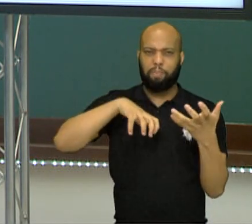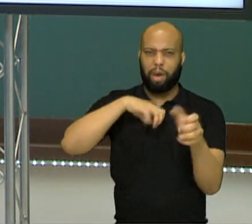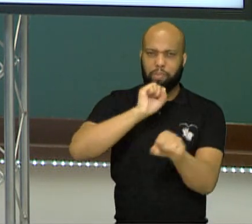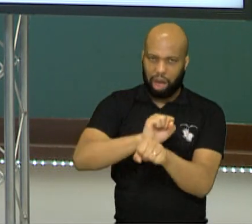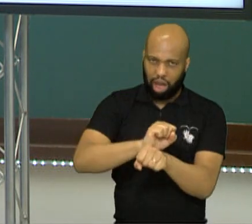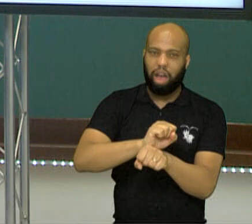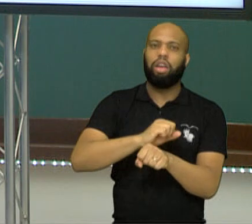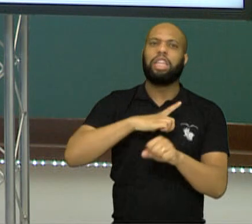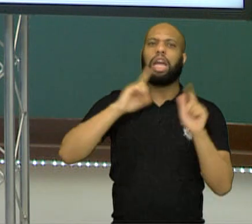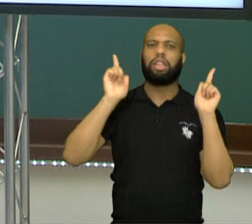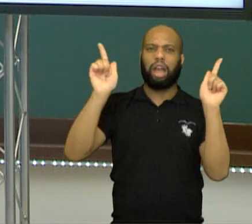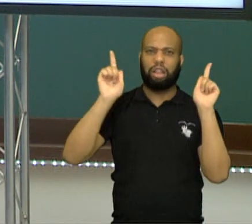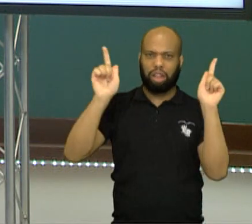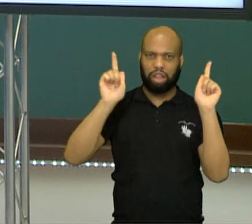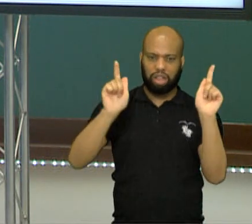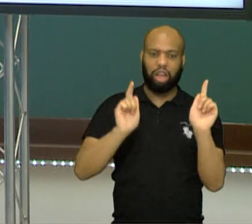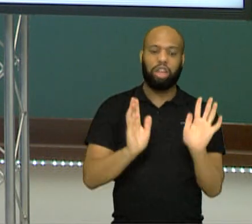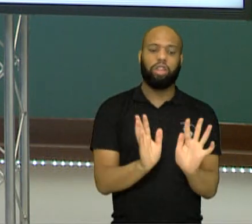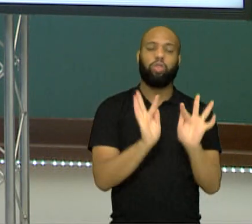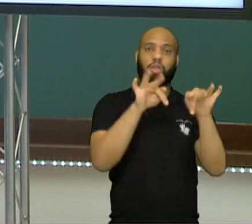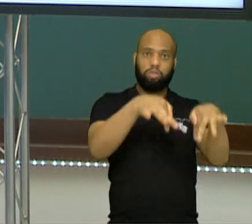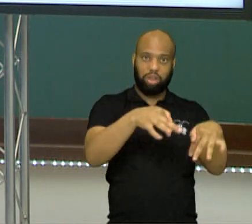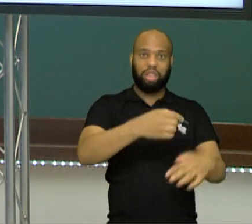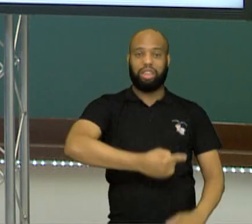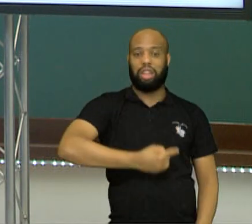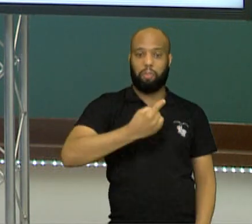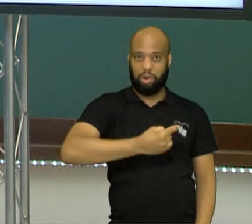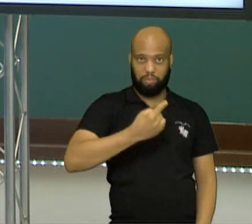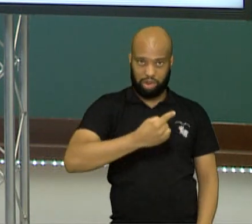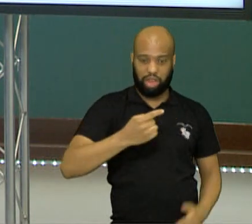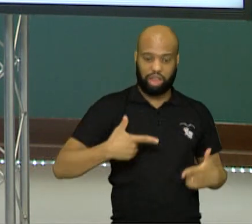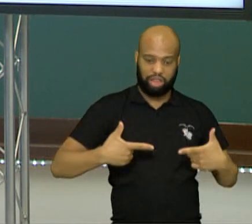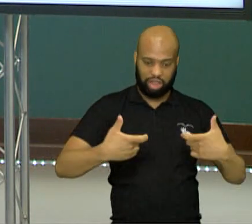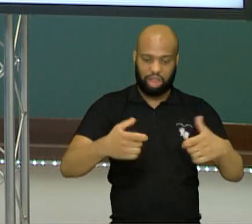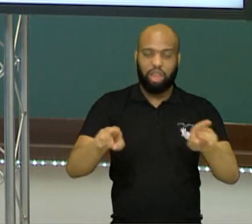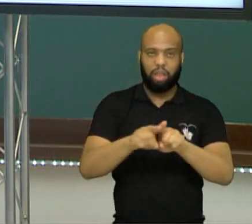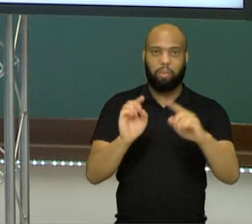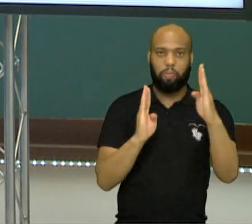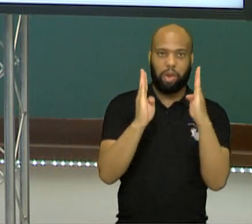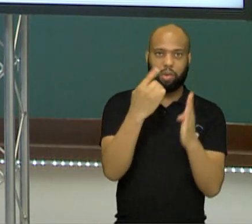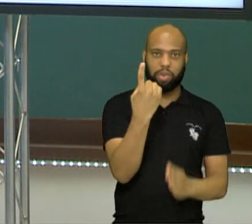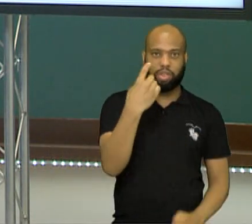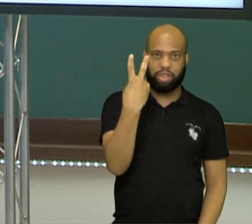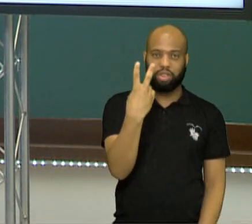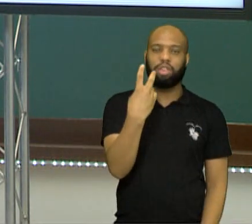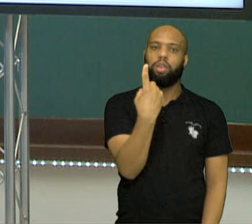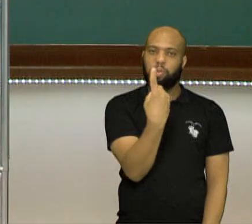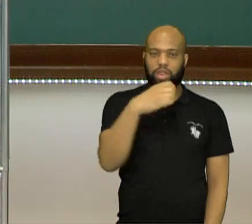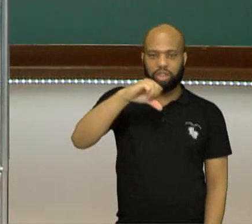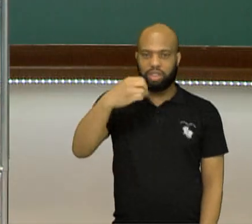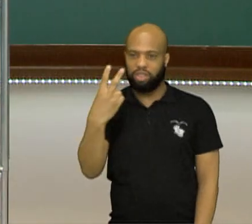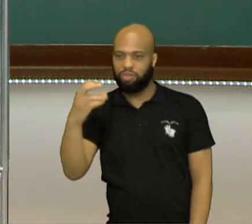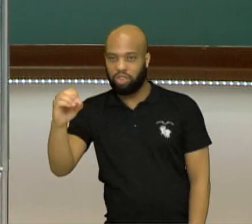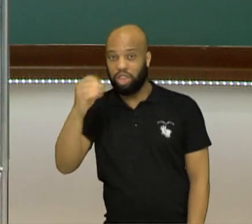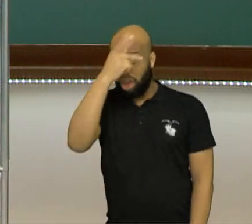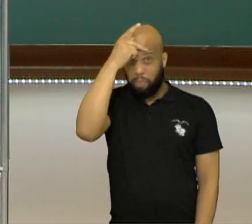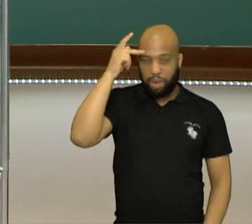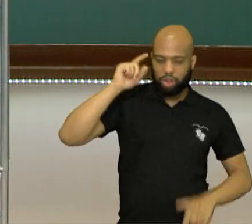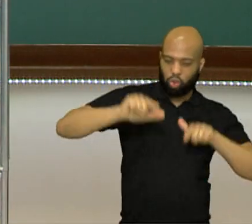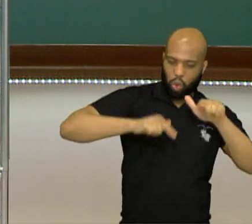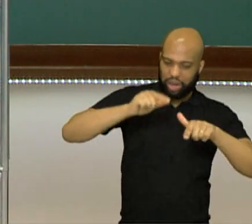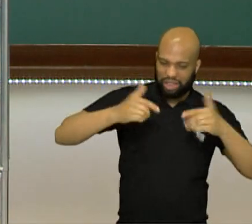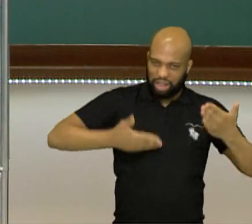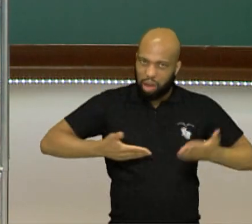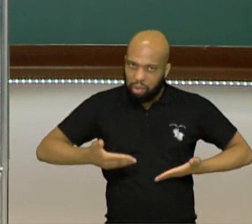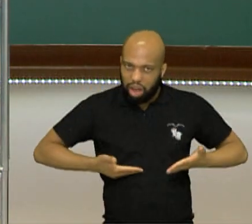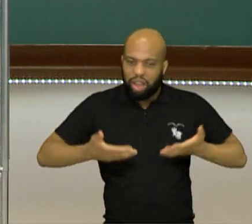greves operárias, após o final da Primeira Guerra Mundial e durante a década de 1920. Trabalhadores lutando por melhores condições de